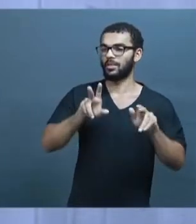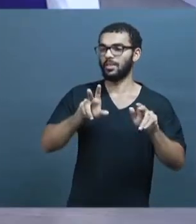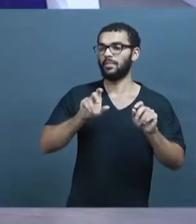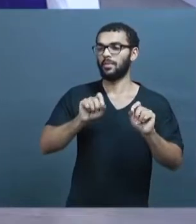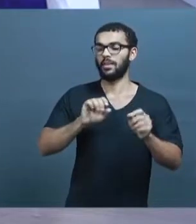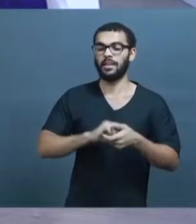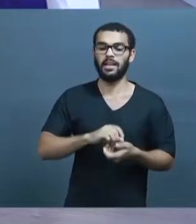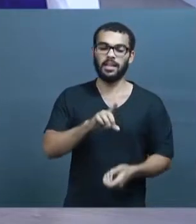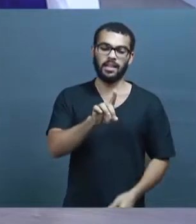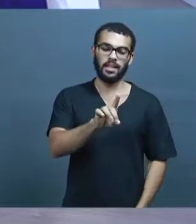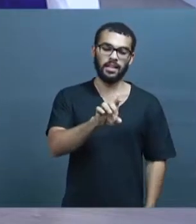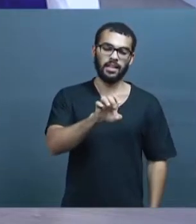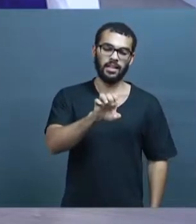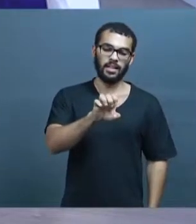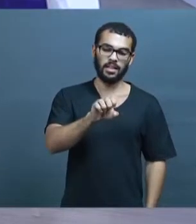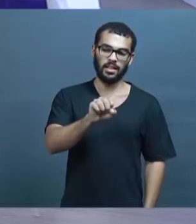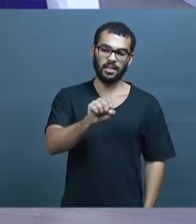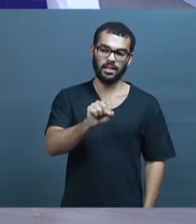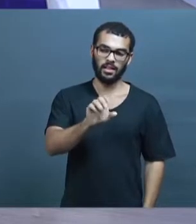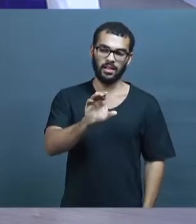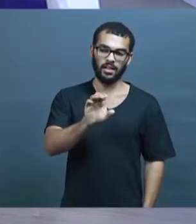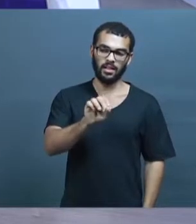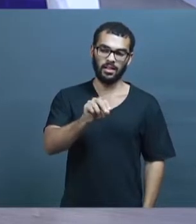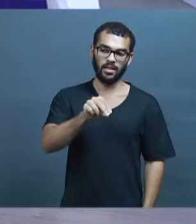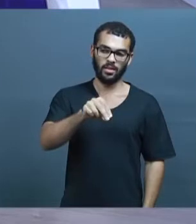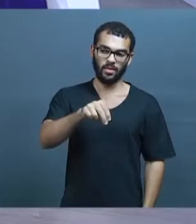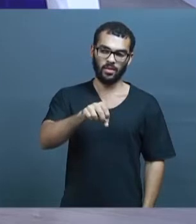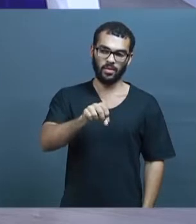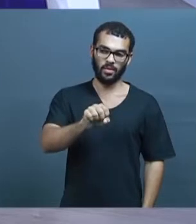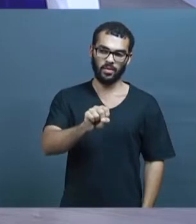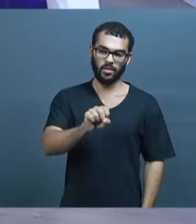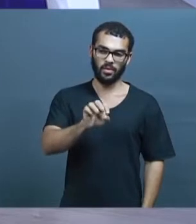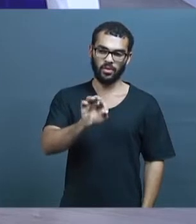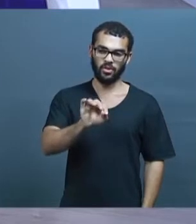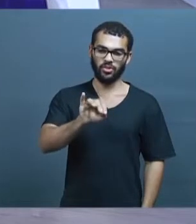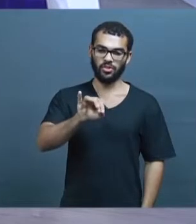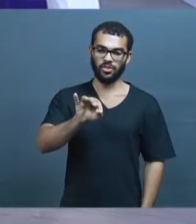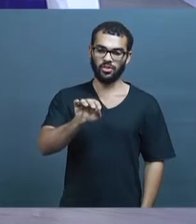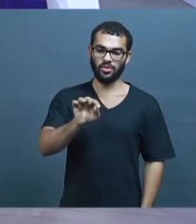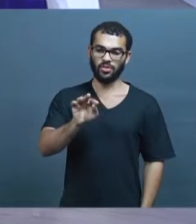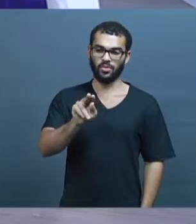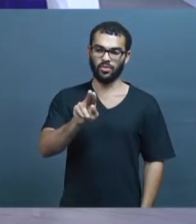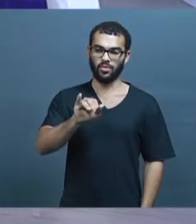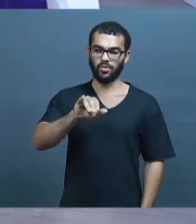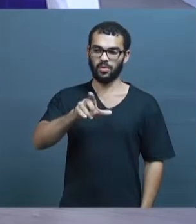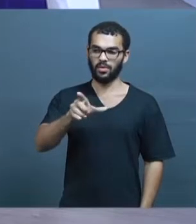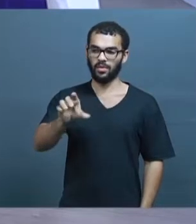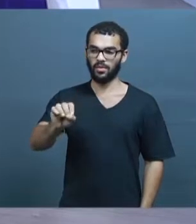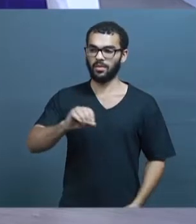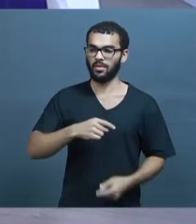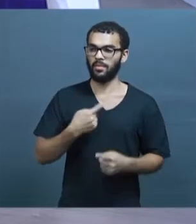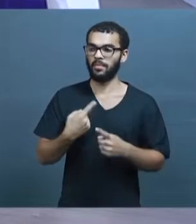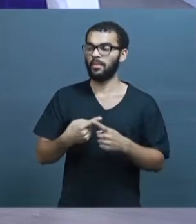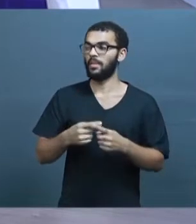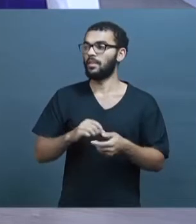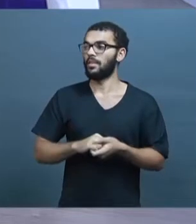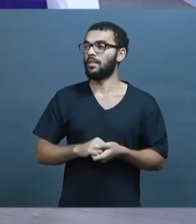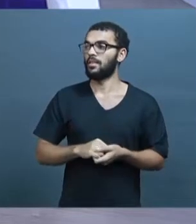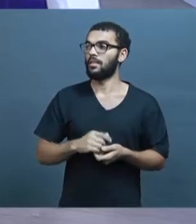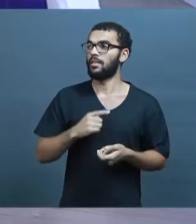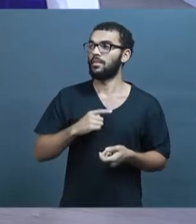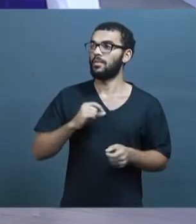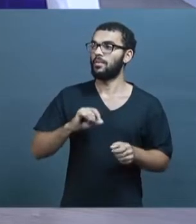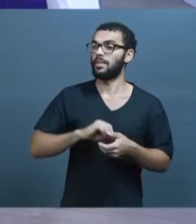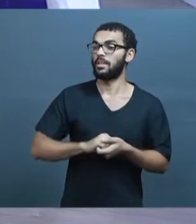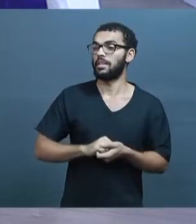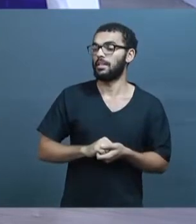desconstitucionalização. Ou seja, você vota alterando o texto da Constituição, mas não só alterando. Você altera e já coloca escrito que aquela matéria não ficará